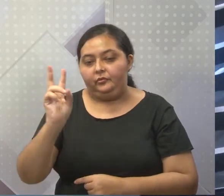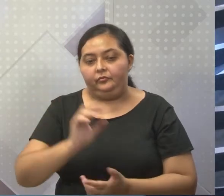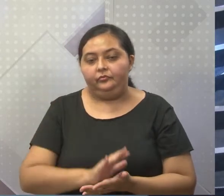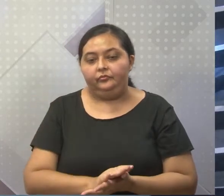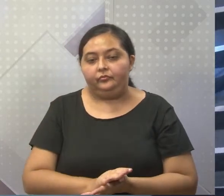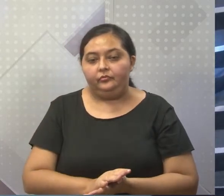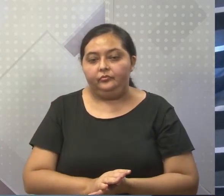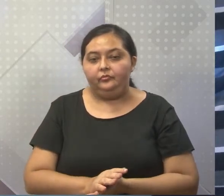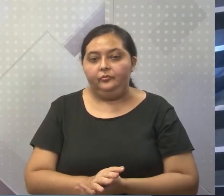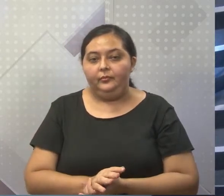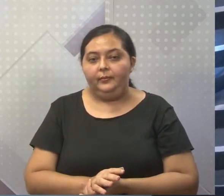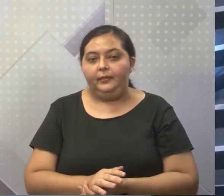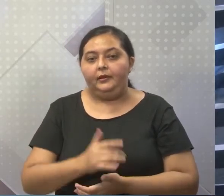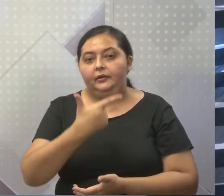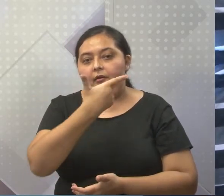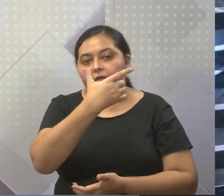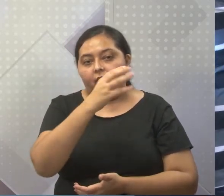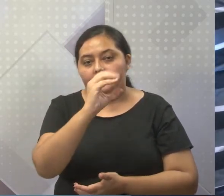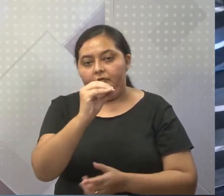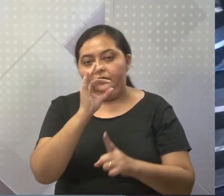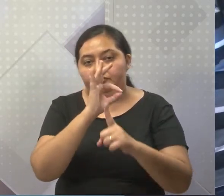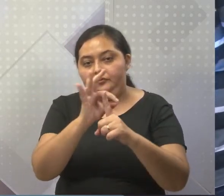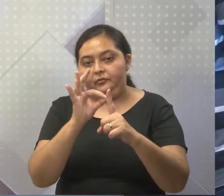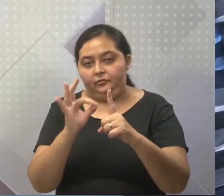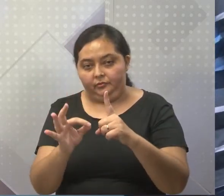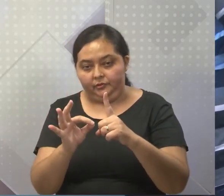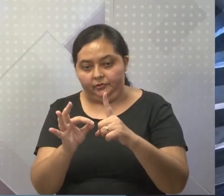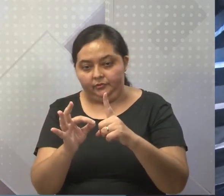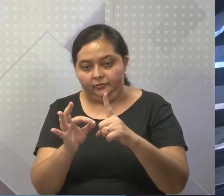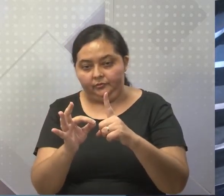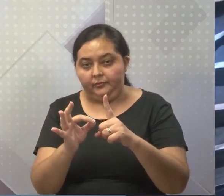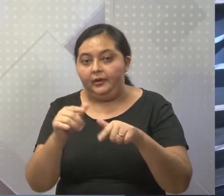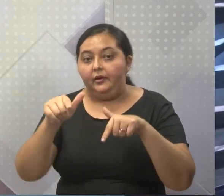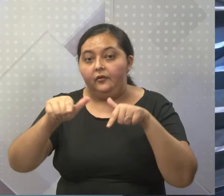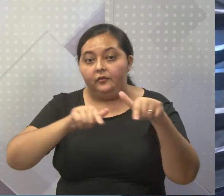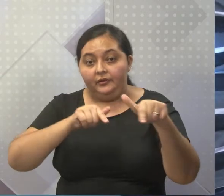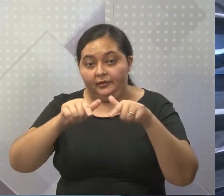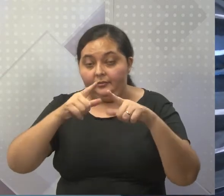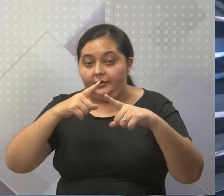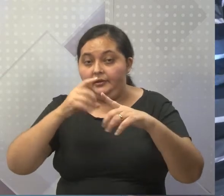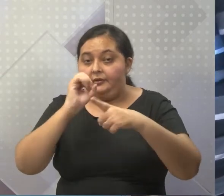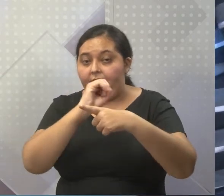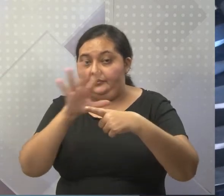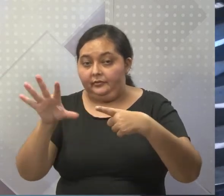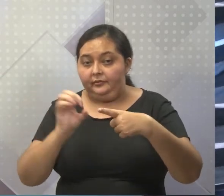tenho 2 na. Aqui, desculpa, eu tenho 20 na porcentagem. E vou trabalhar na forma de